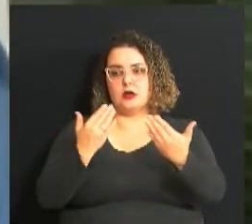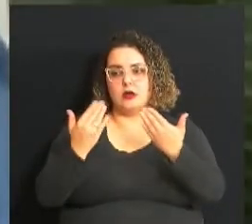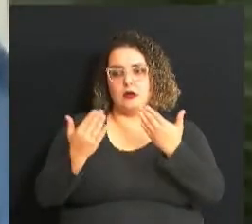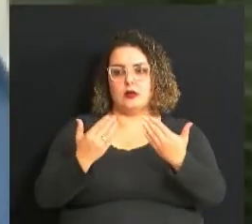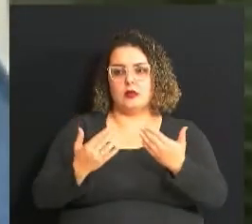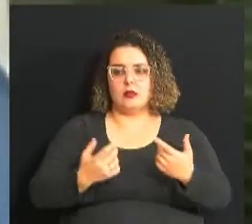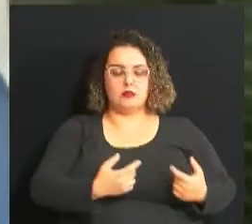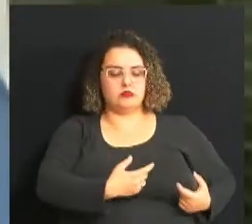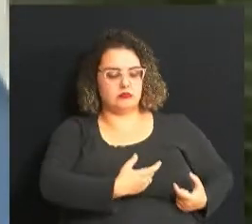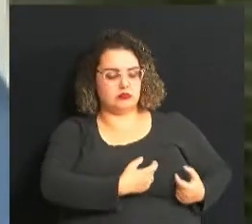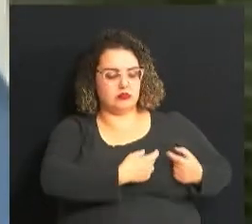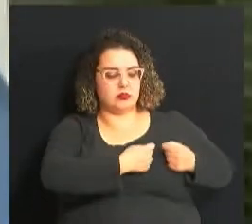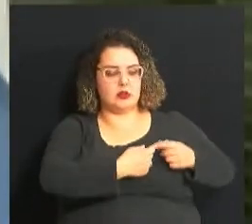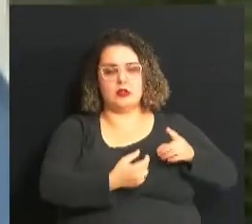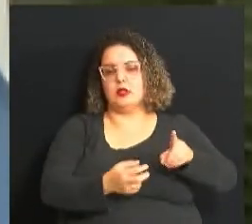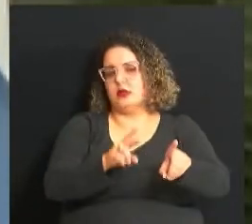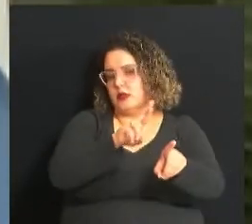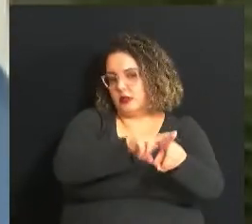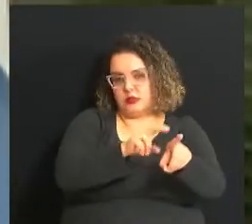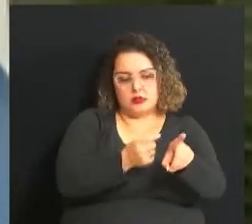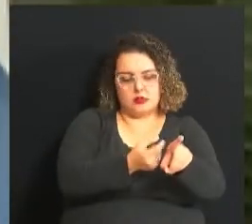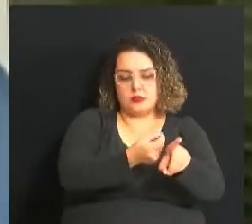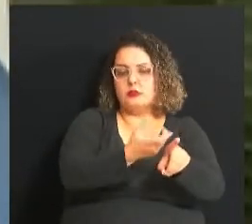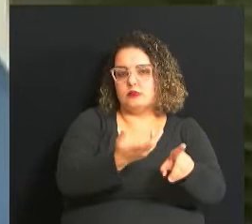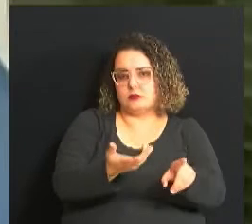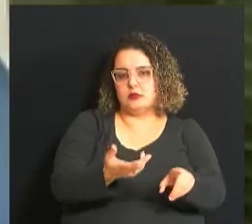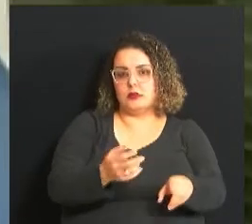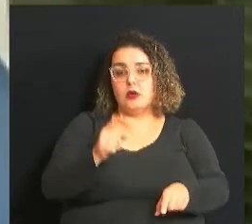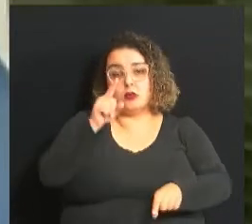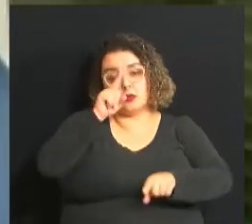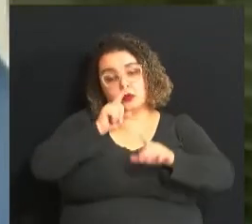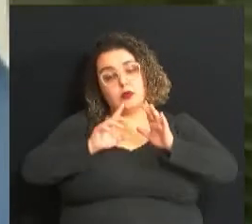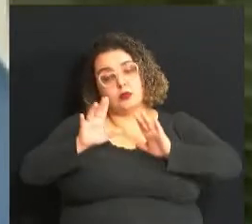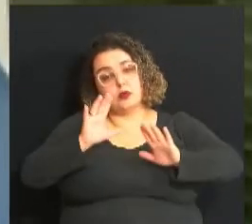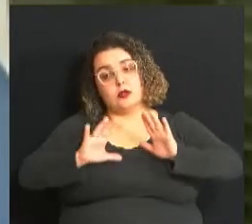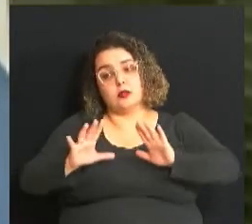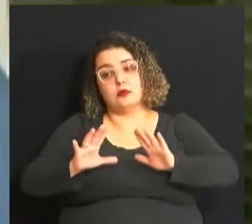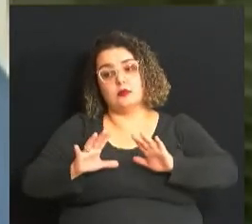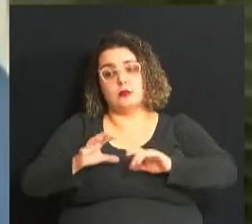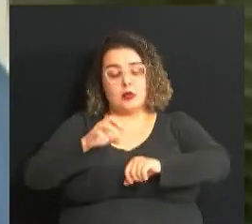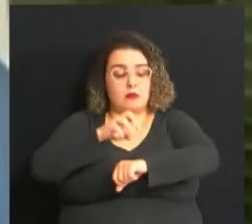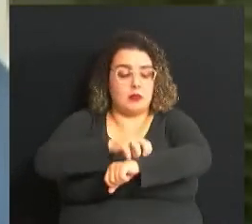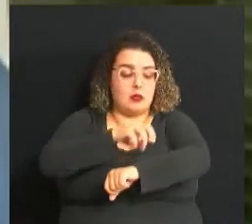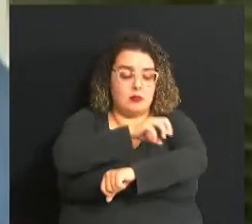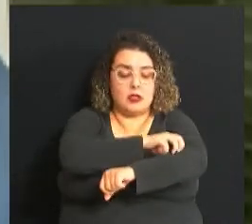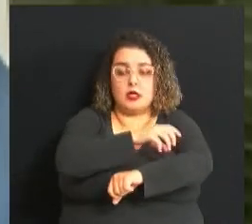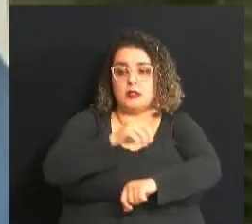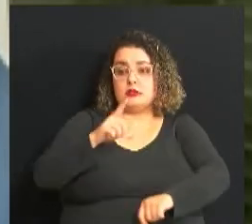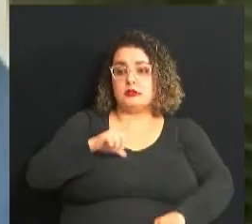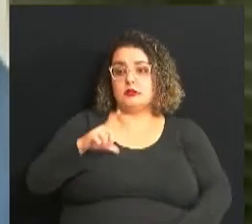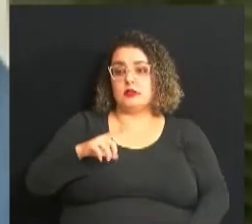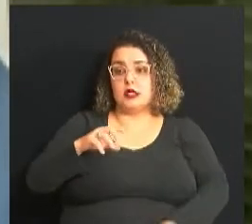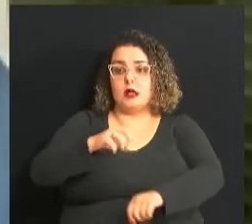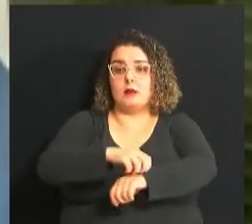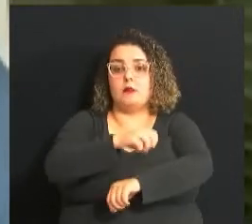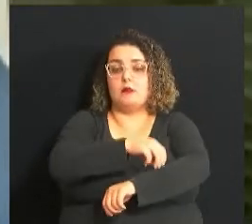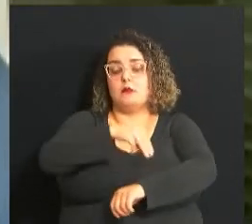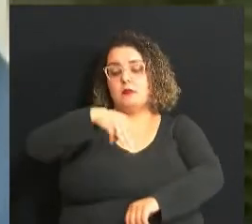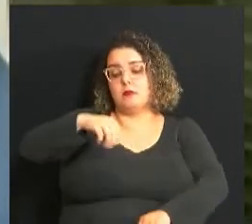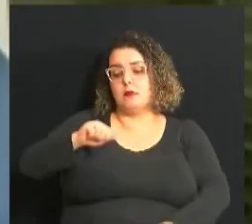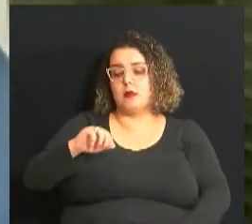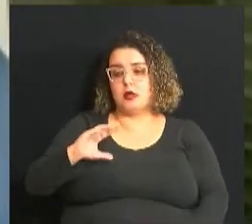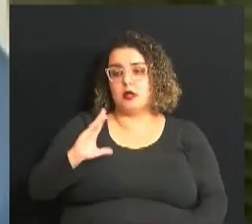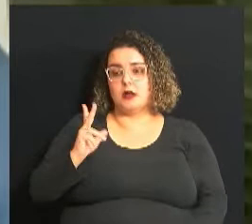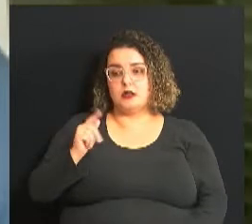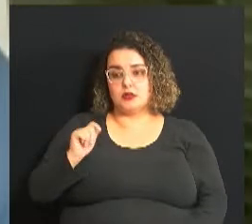seja próstata. Então, a gente tem que tomar cuidado com isso. As manchas que, por exemplo, tem manchas que ocorrem na pele do homem,